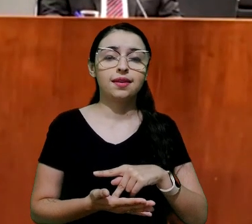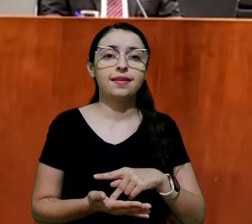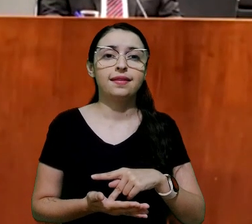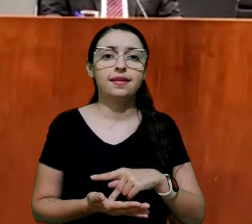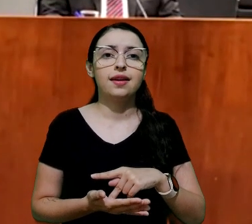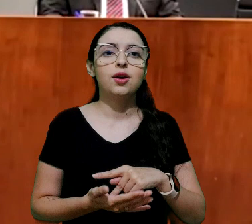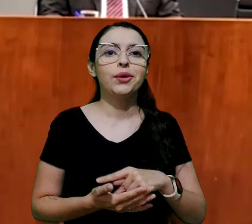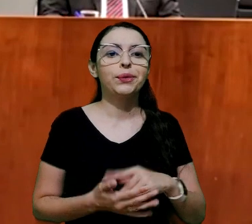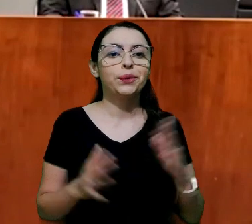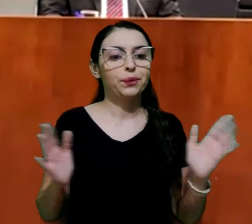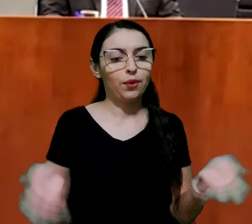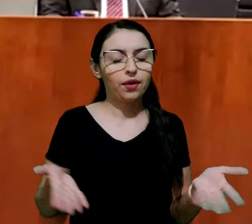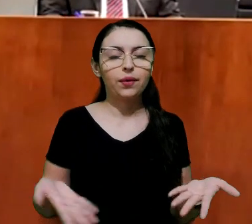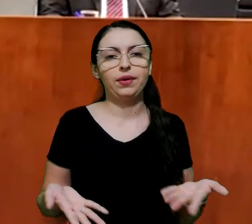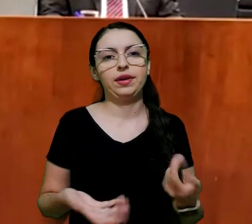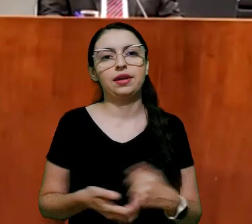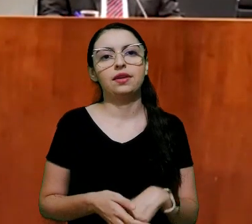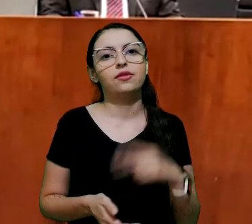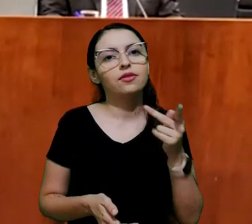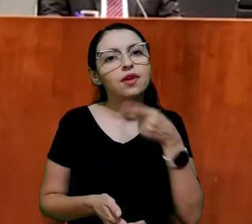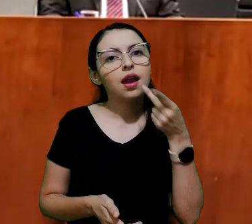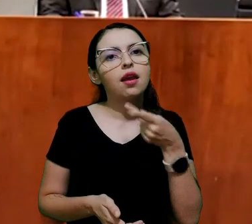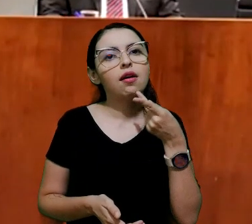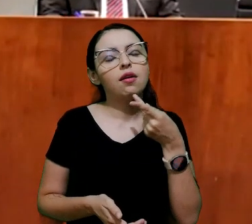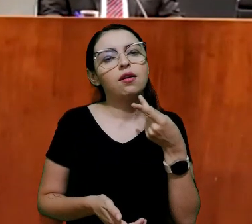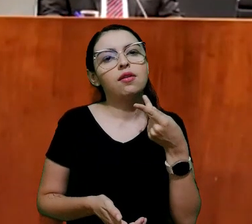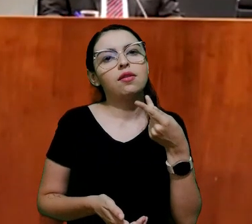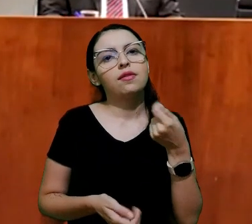disse, vai acontecer que o direito civil